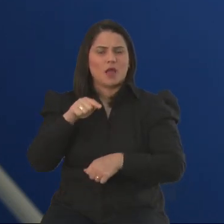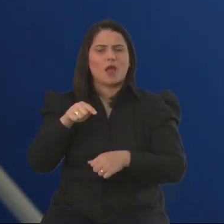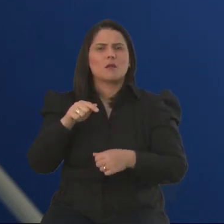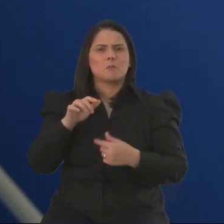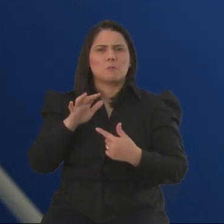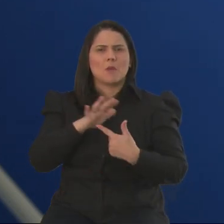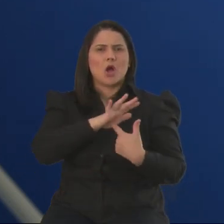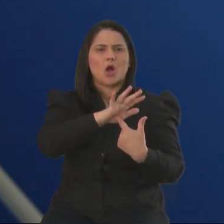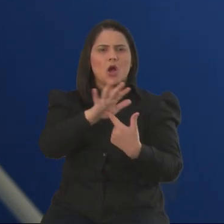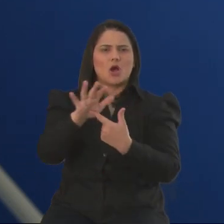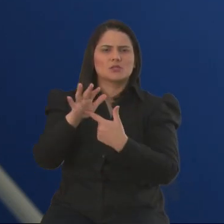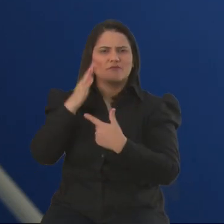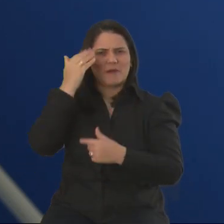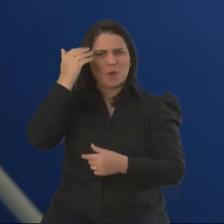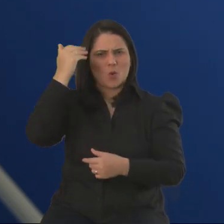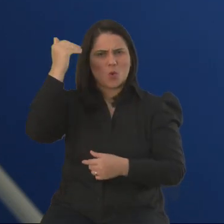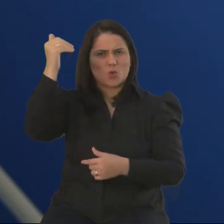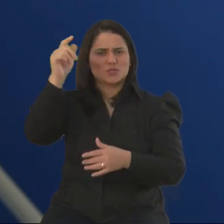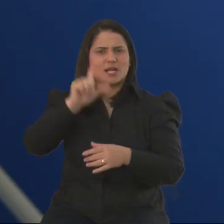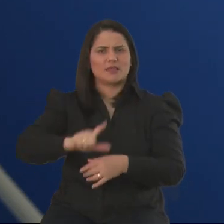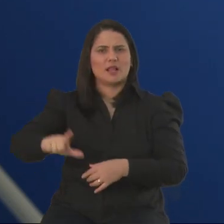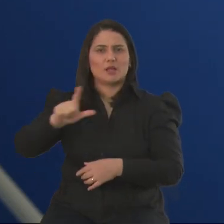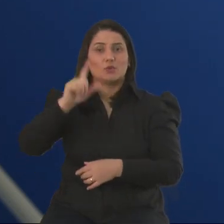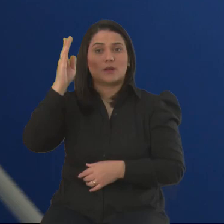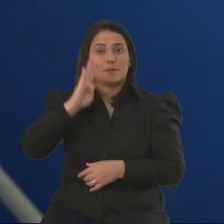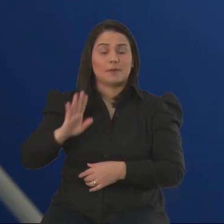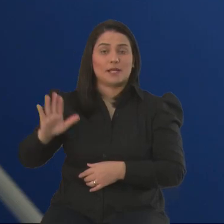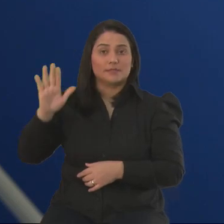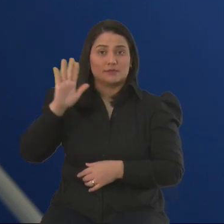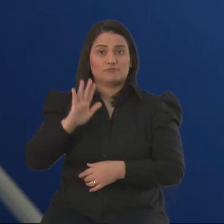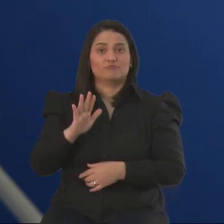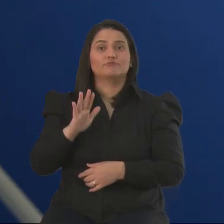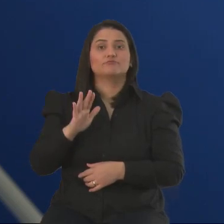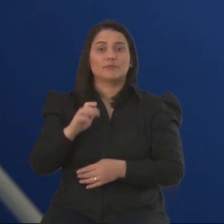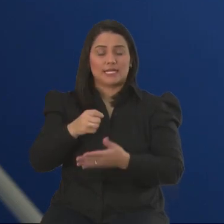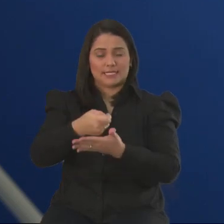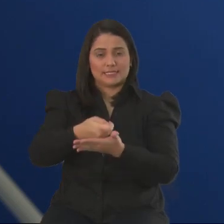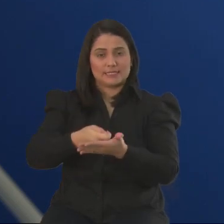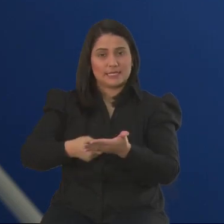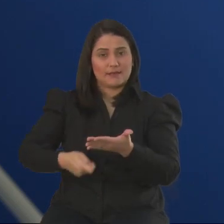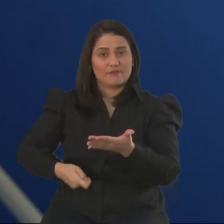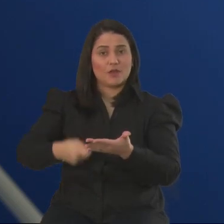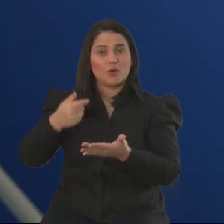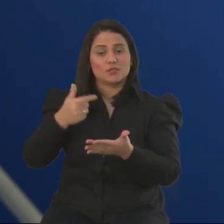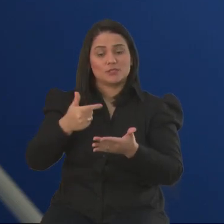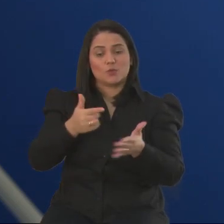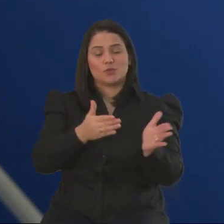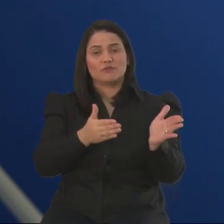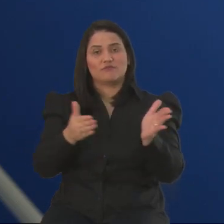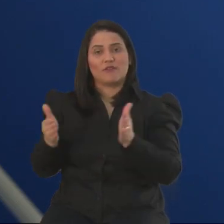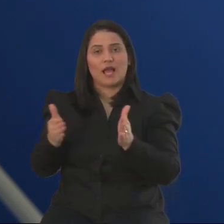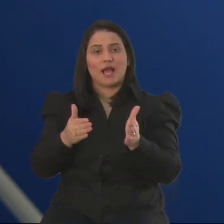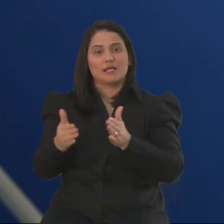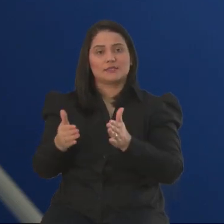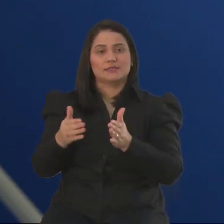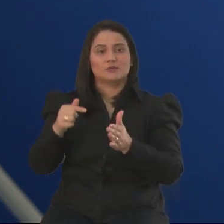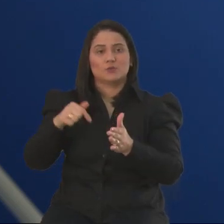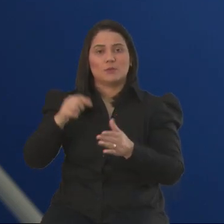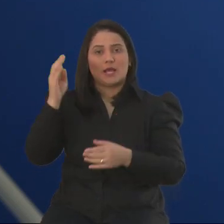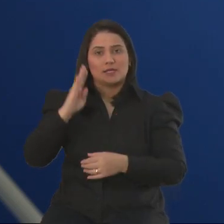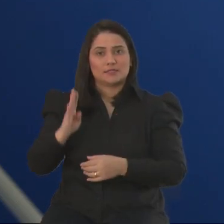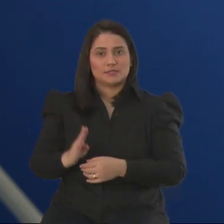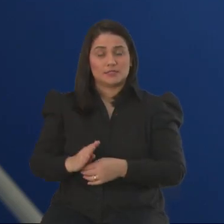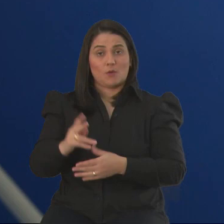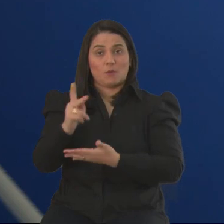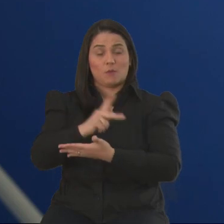brasileira, né? Ela foi escritora na segunda fase do modernismo do Brasil. Seus poemas apresentam caráter intimista, com